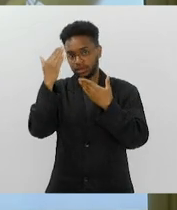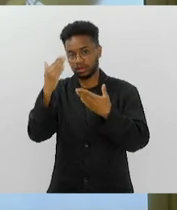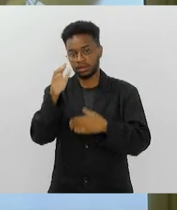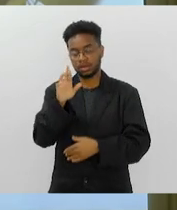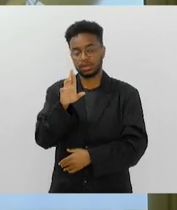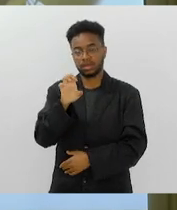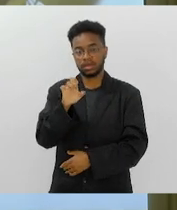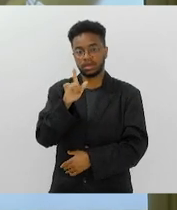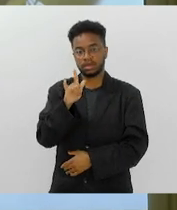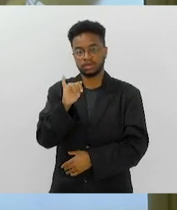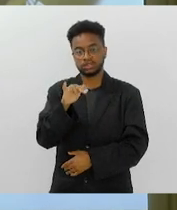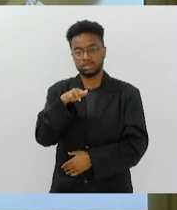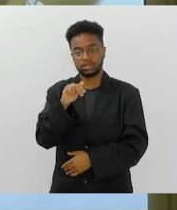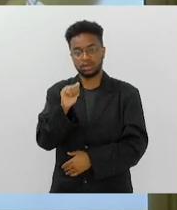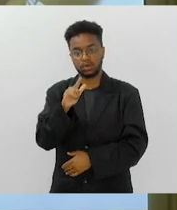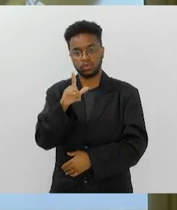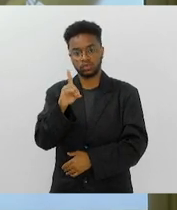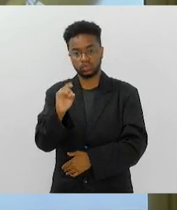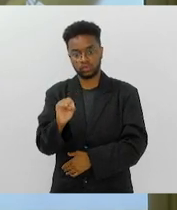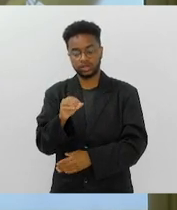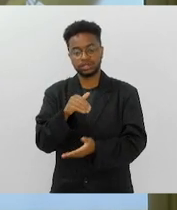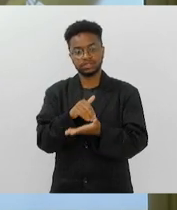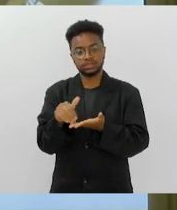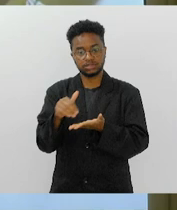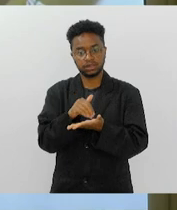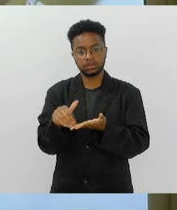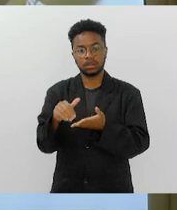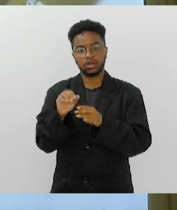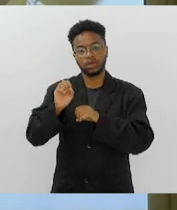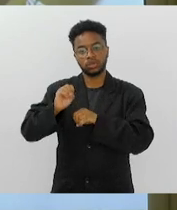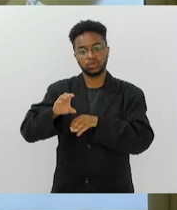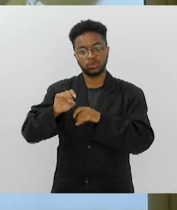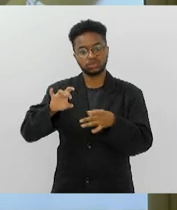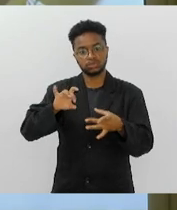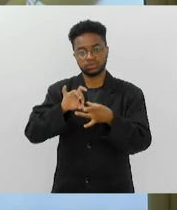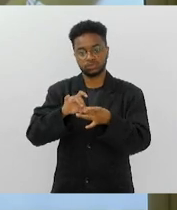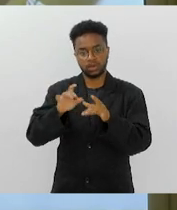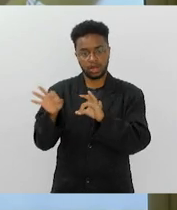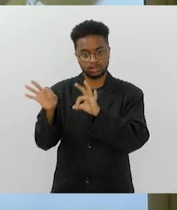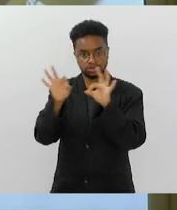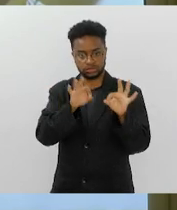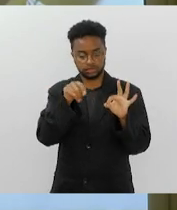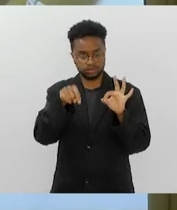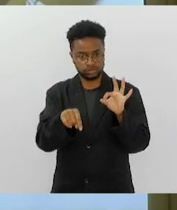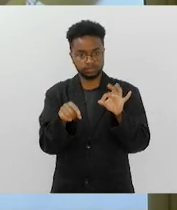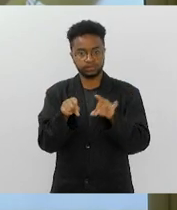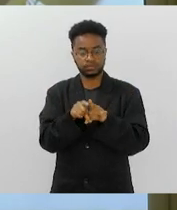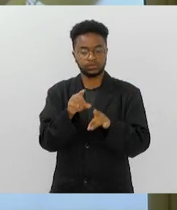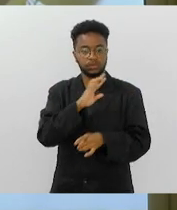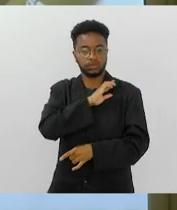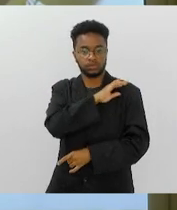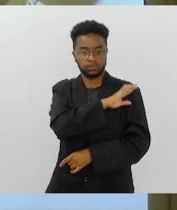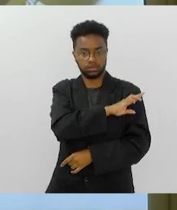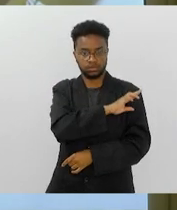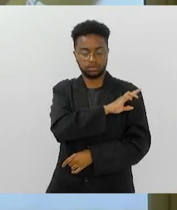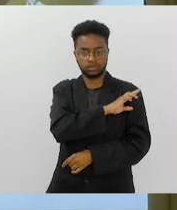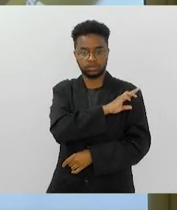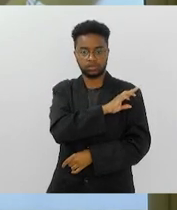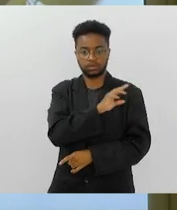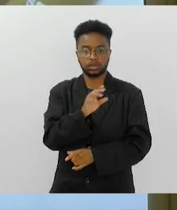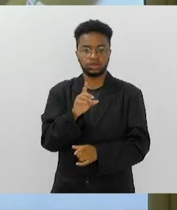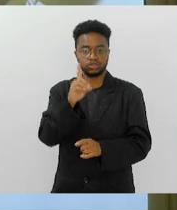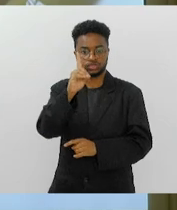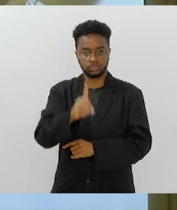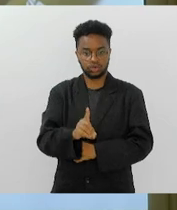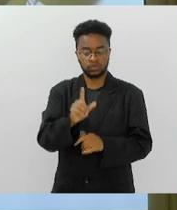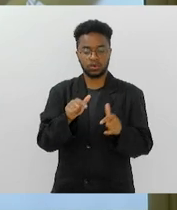Reginaldo, secretário adjunto de educação, que está aqui na plateia, Coronel Atahualpa, diretor de operações da